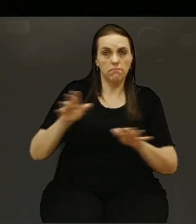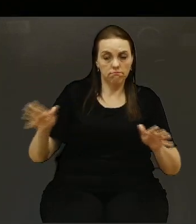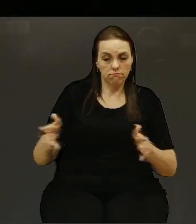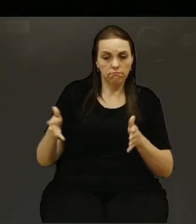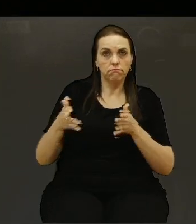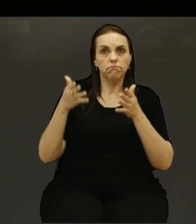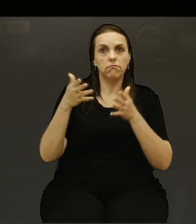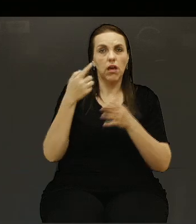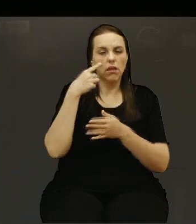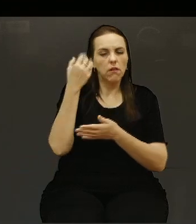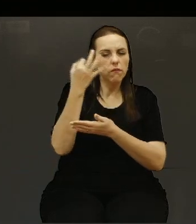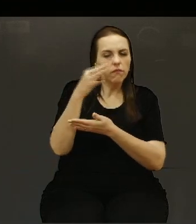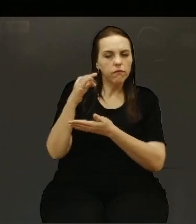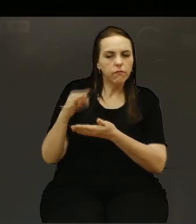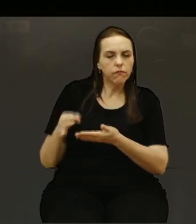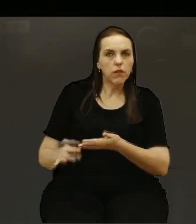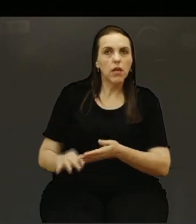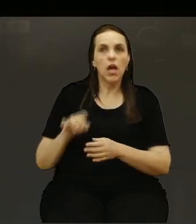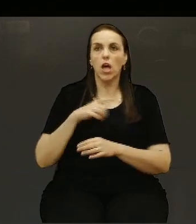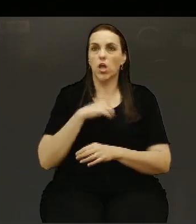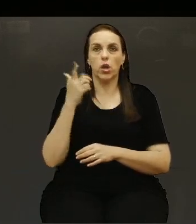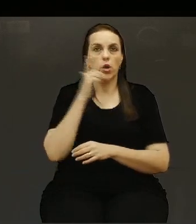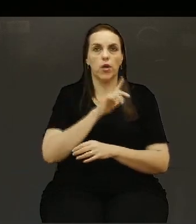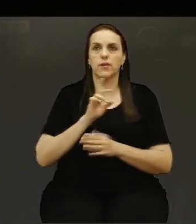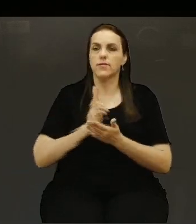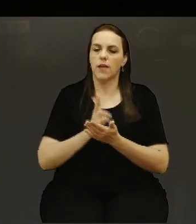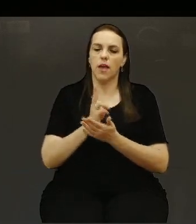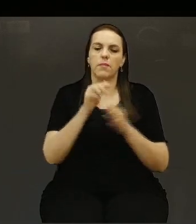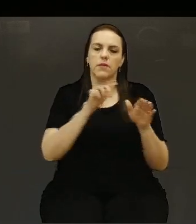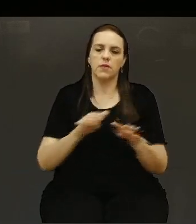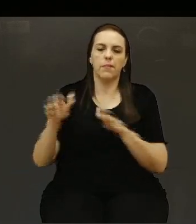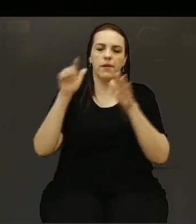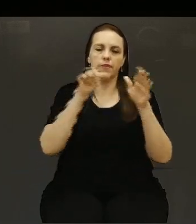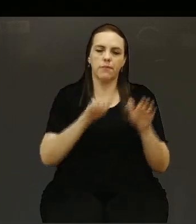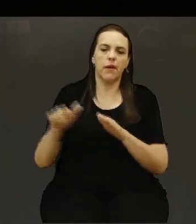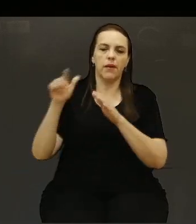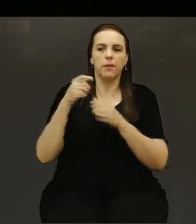essa verificação. Não que a gente tenha que encaminhar toda semana um vereador